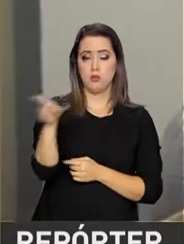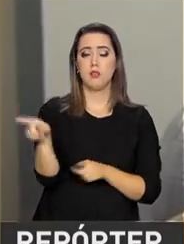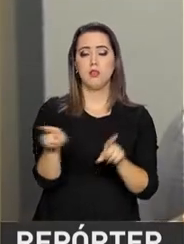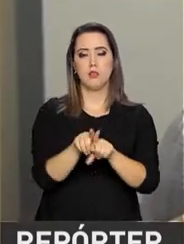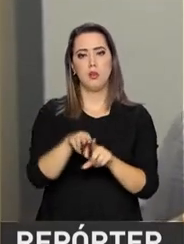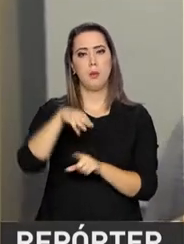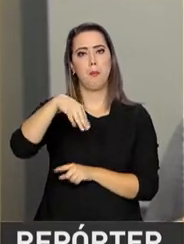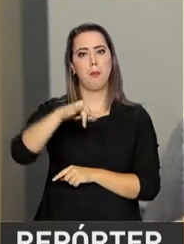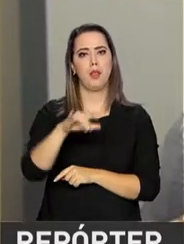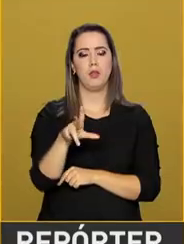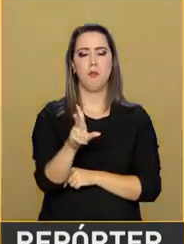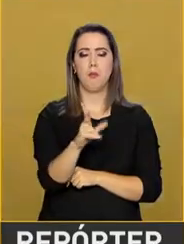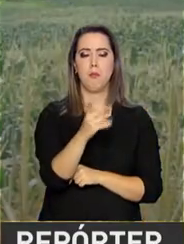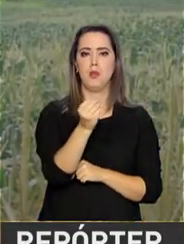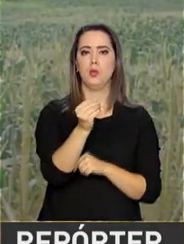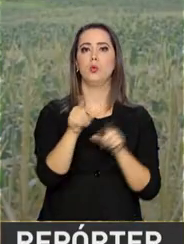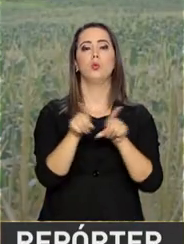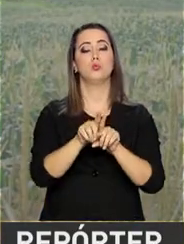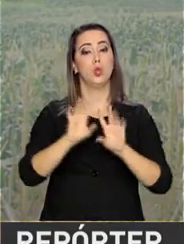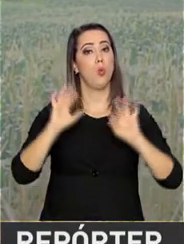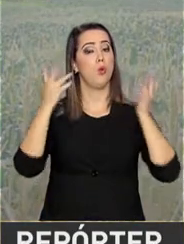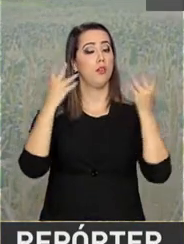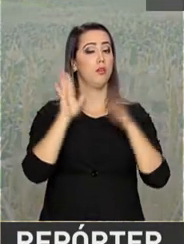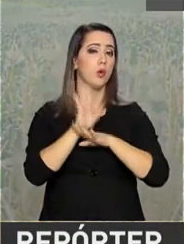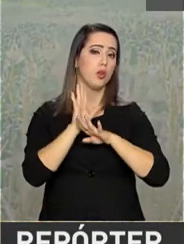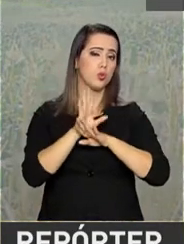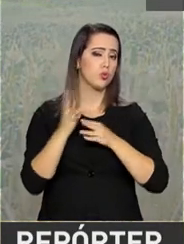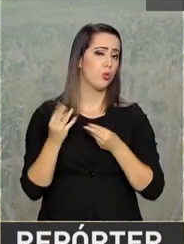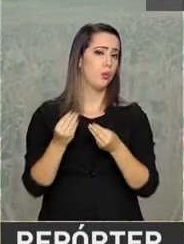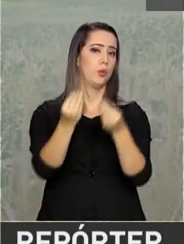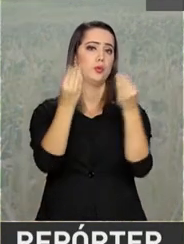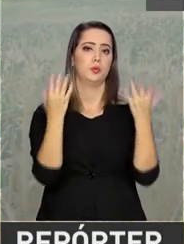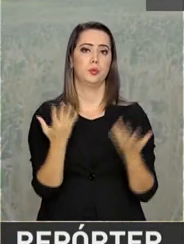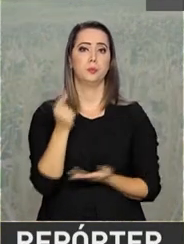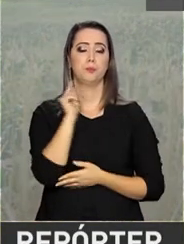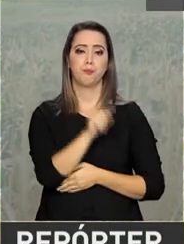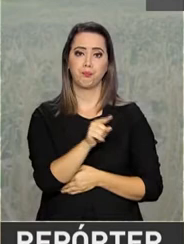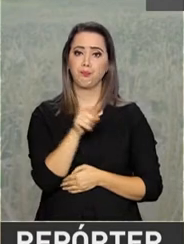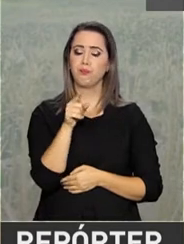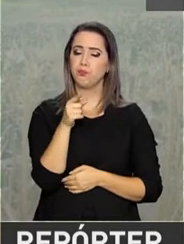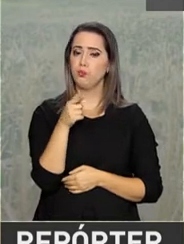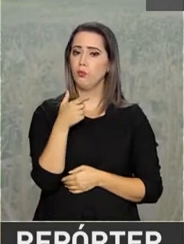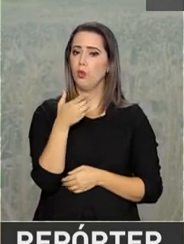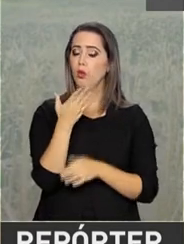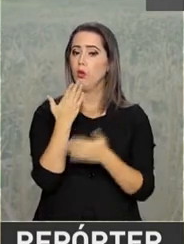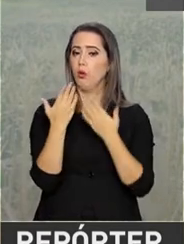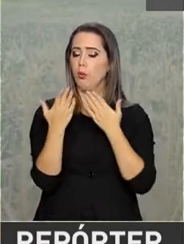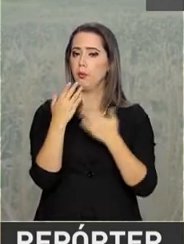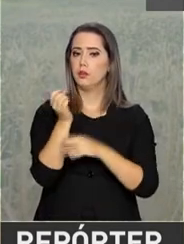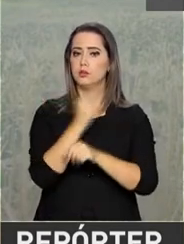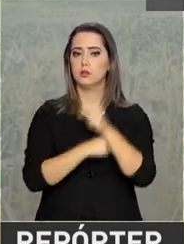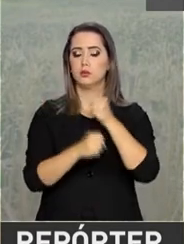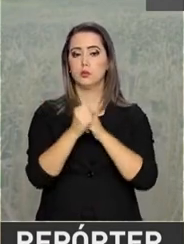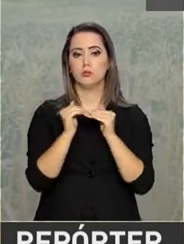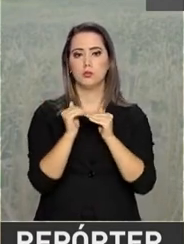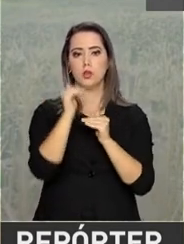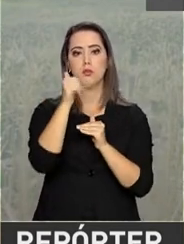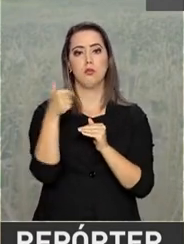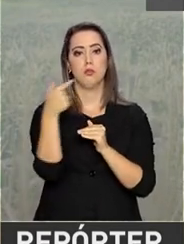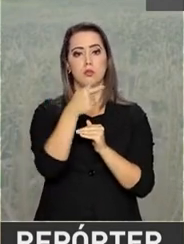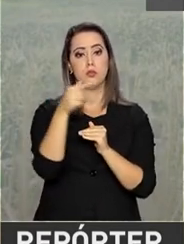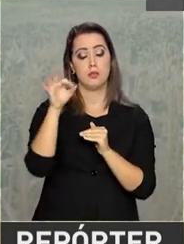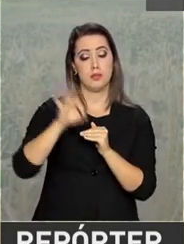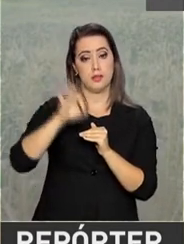climáticas foram muito boas segundo o ibge em relação a 2000 16 houve um aumento de mais de 17% na produção